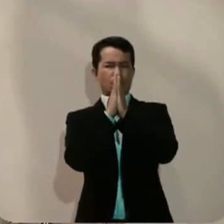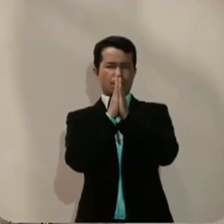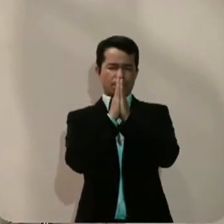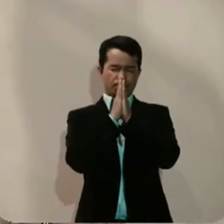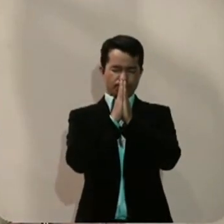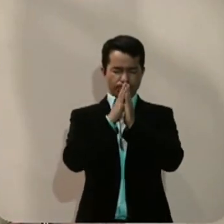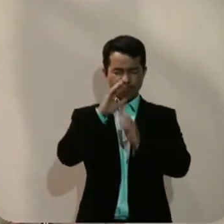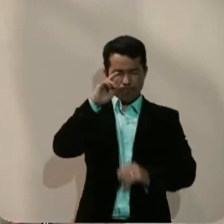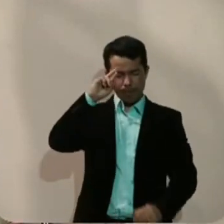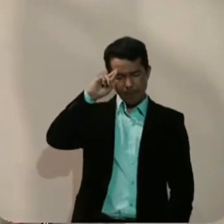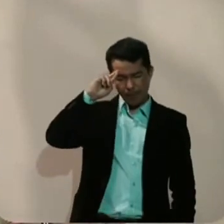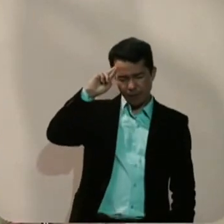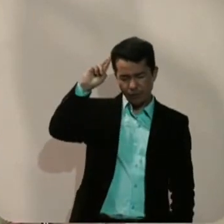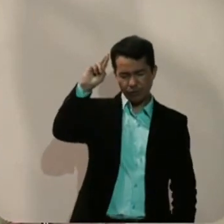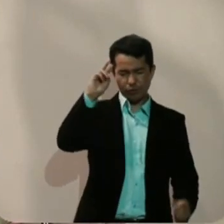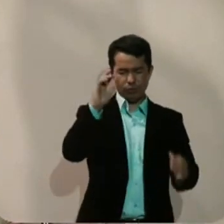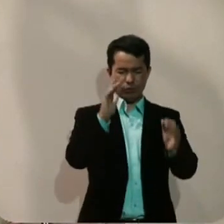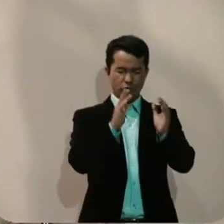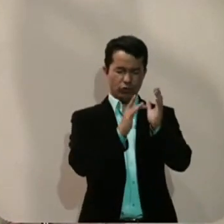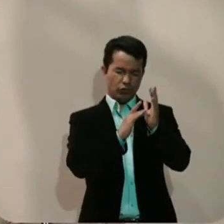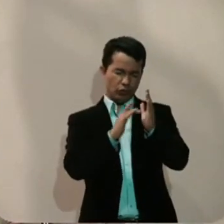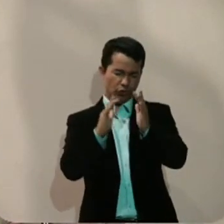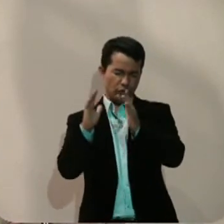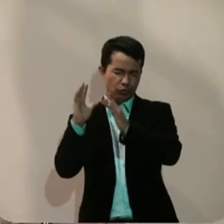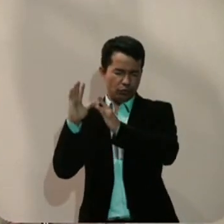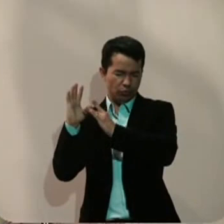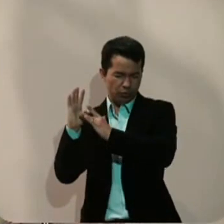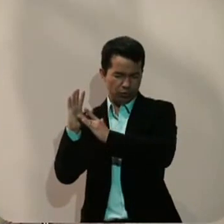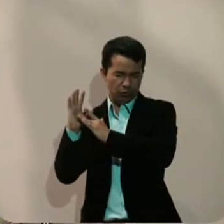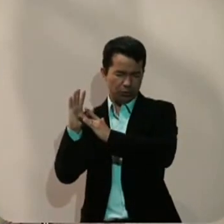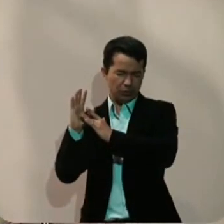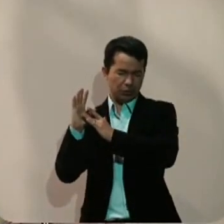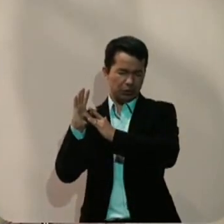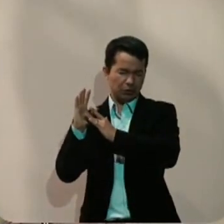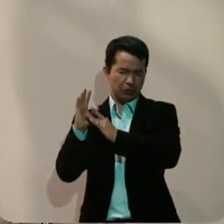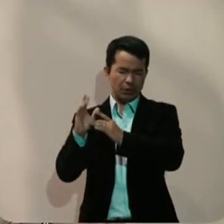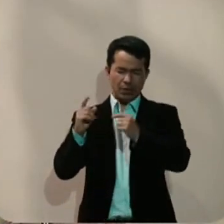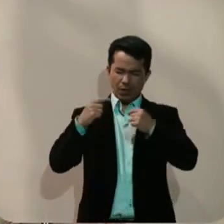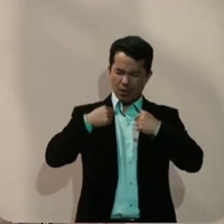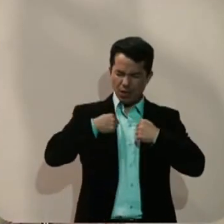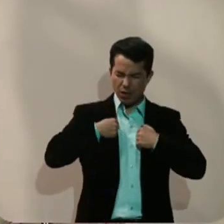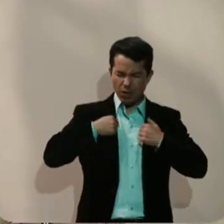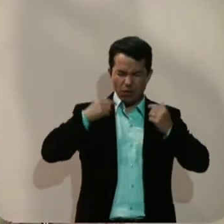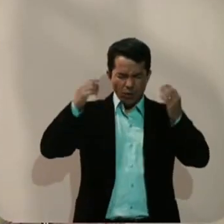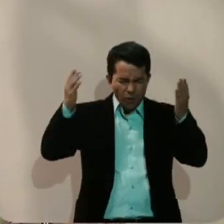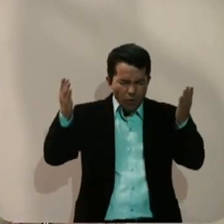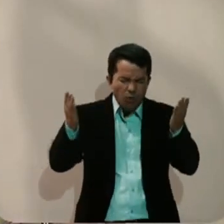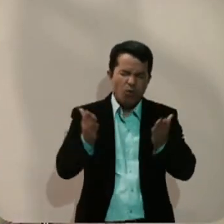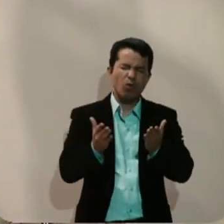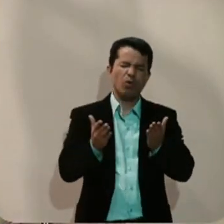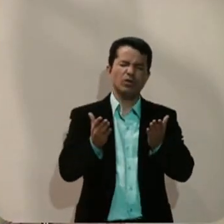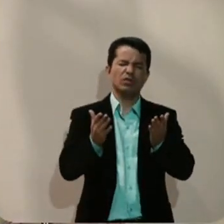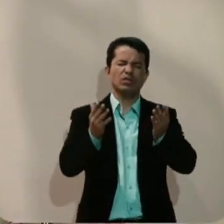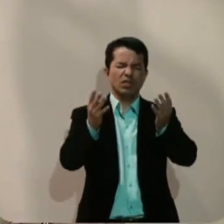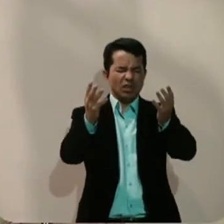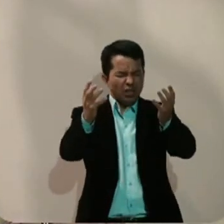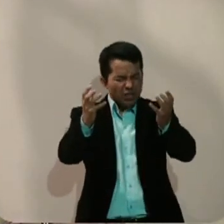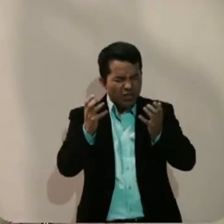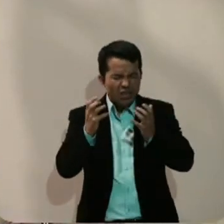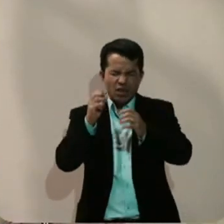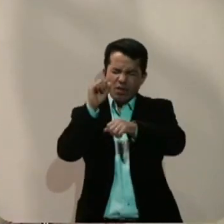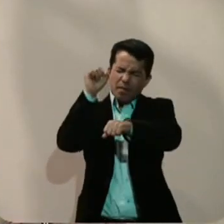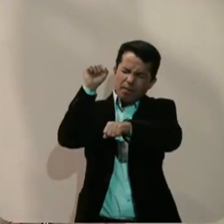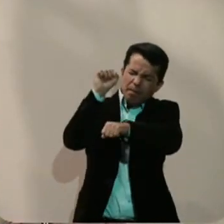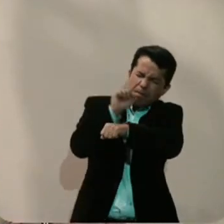Senhor Jesus, eu hoje quero parar de lutar. Eu hoje, Senhor,